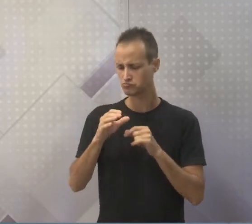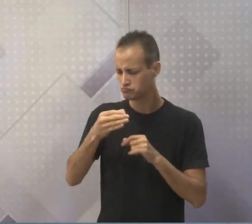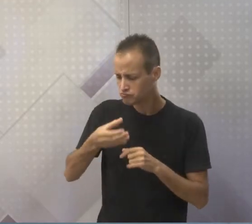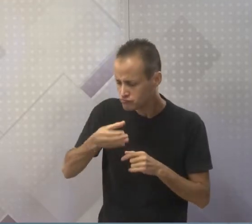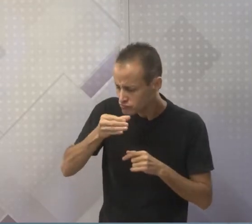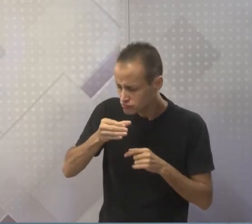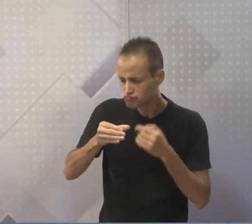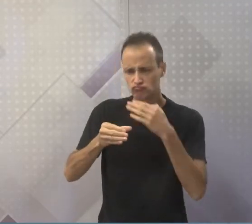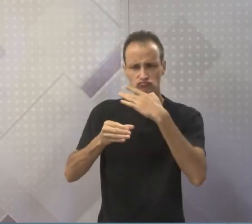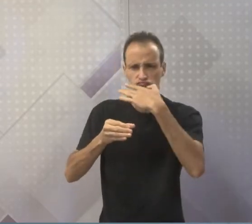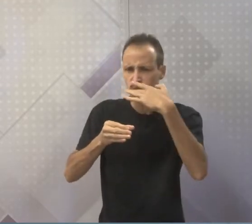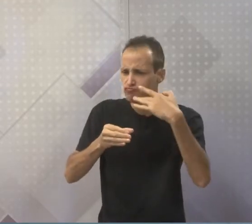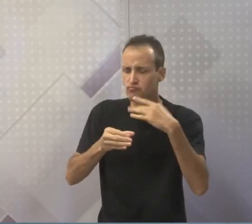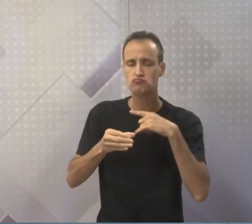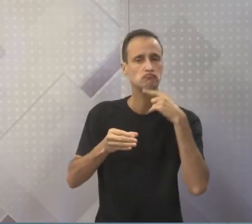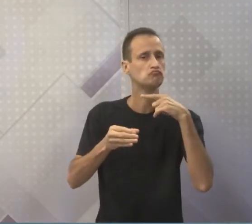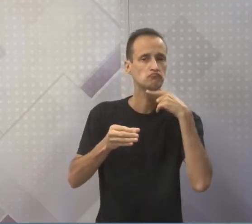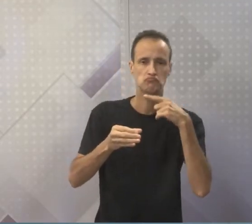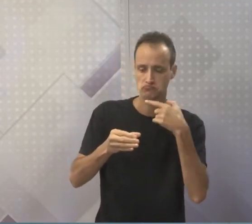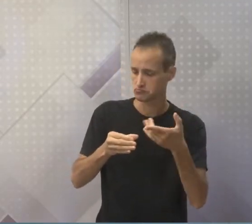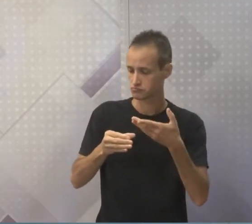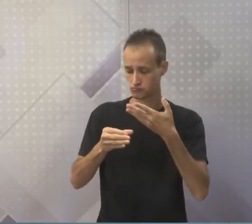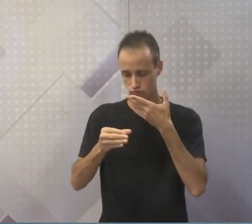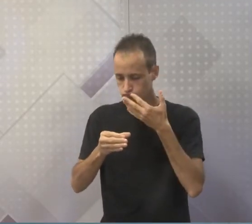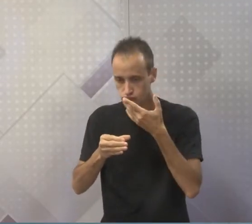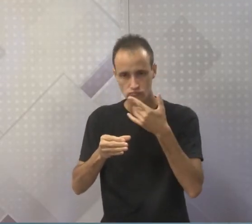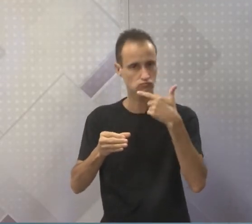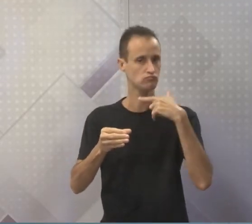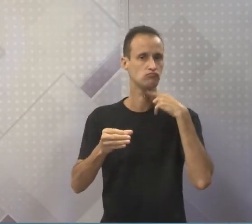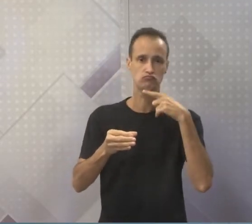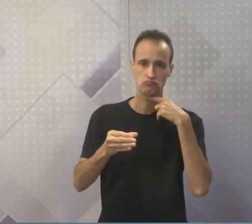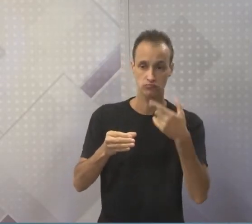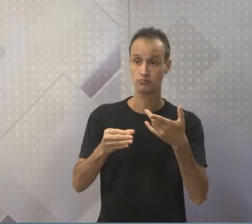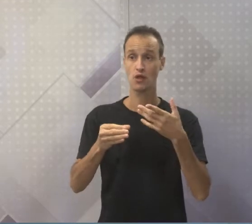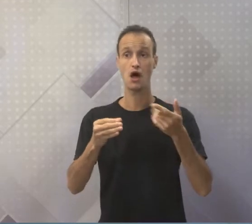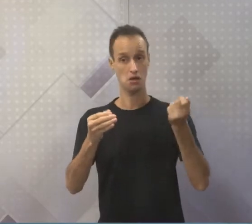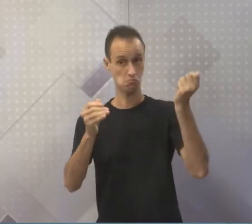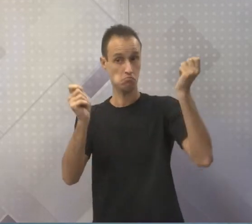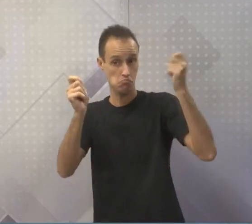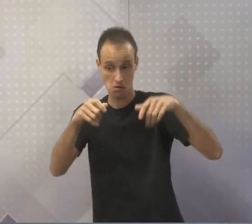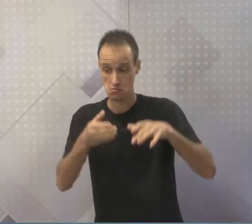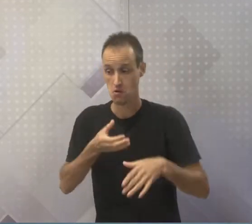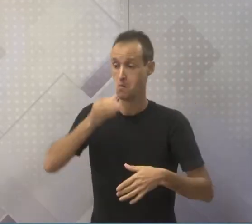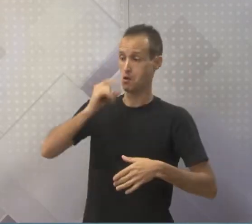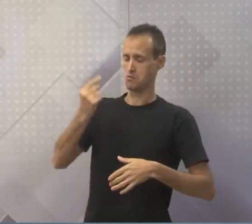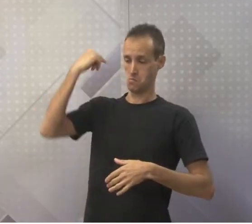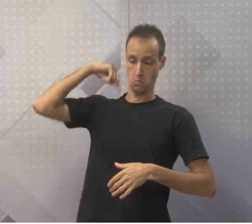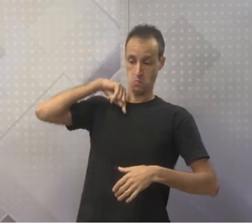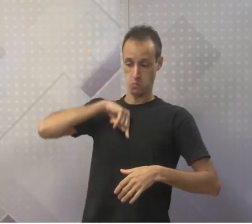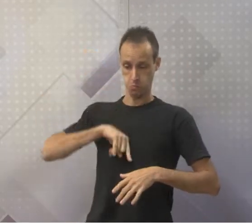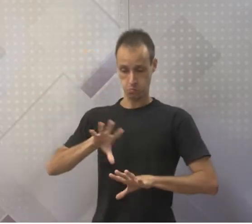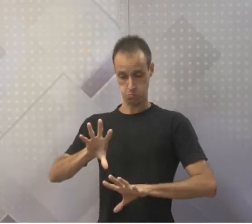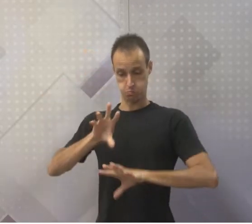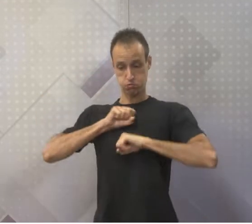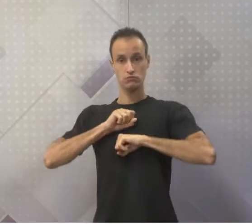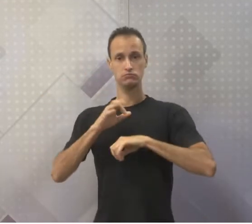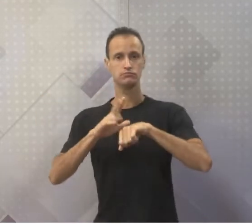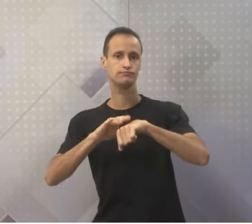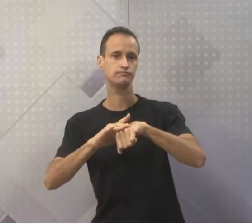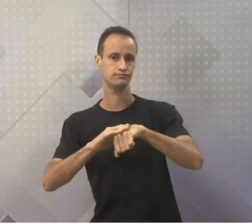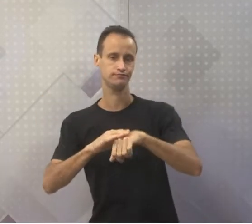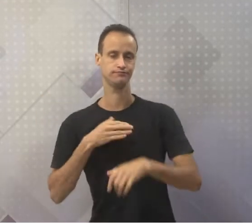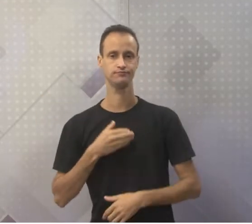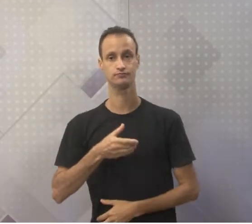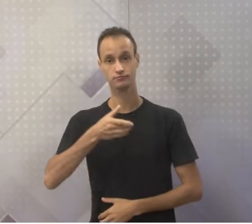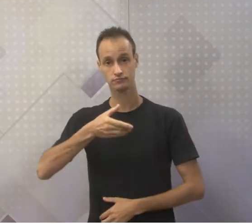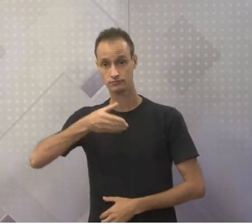as pessoas podem se contaminar ou contrair doenças com a água de 3 formas. Lembra, gente? Ó,